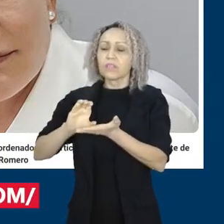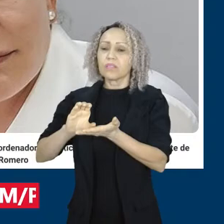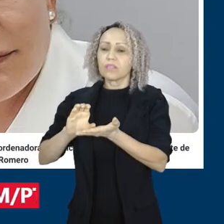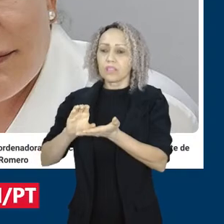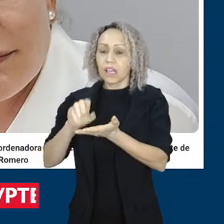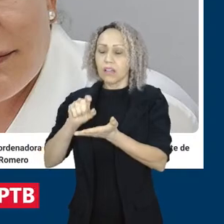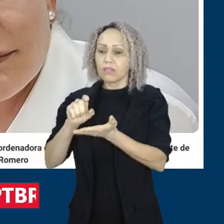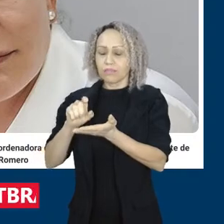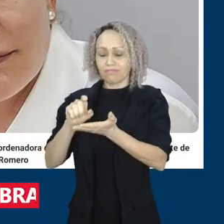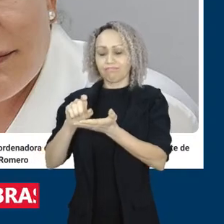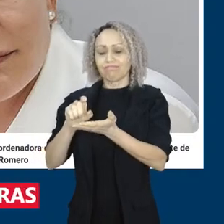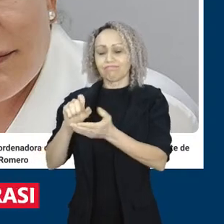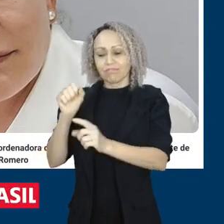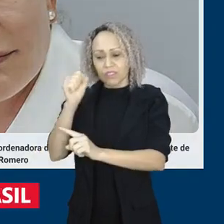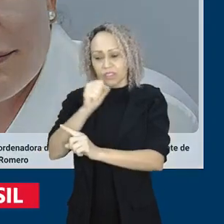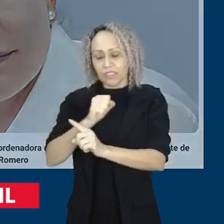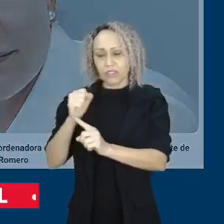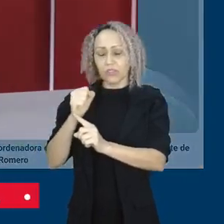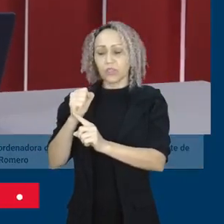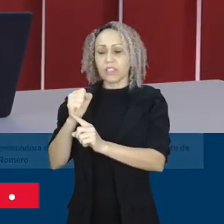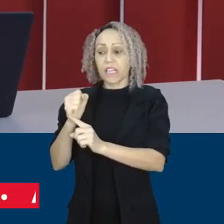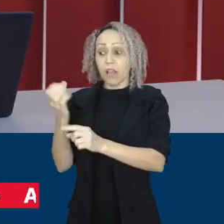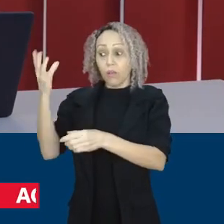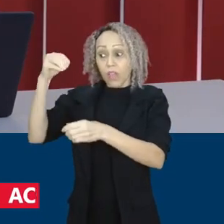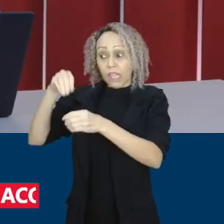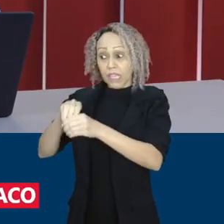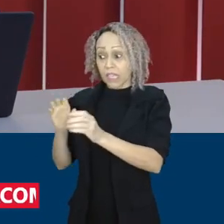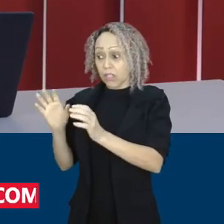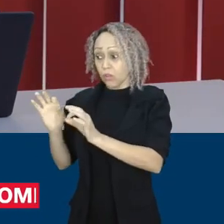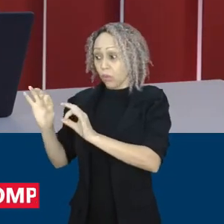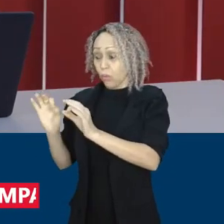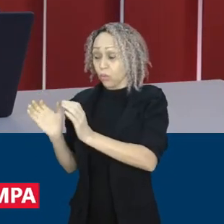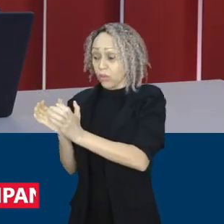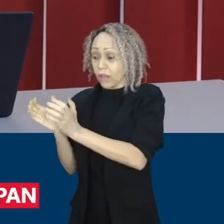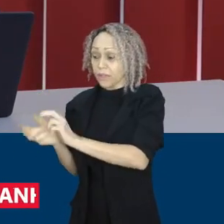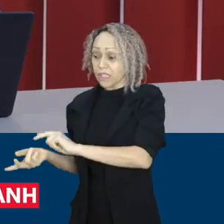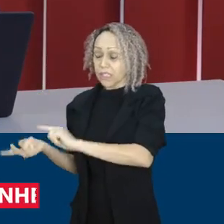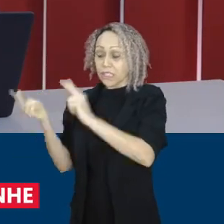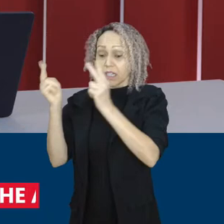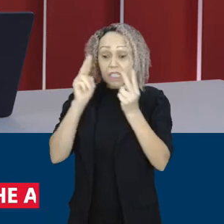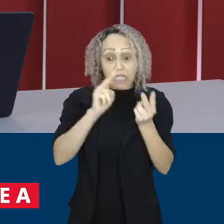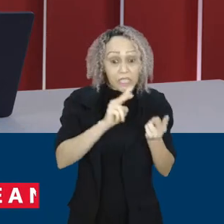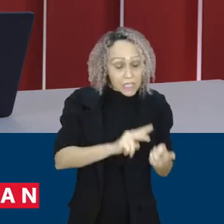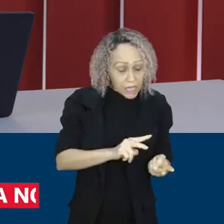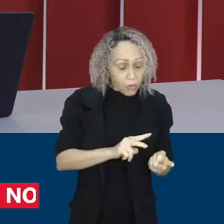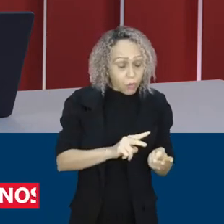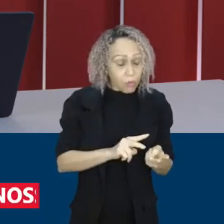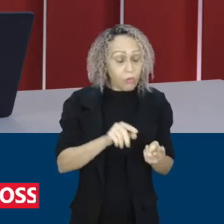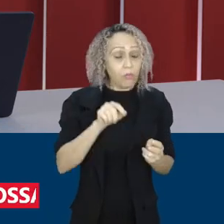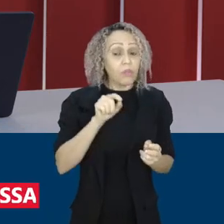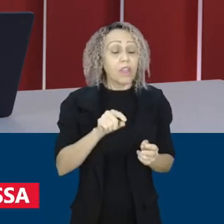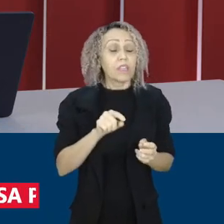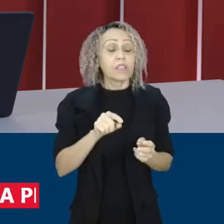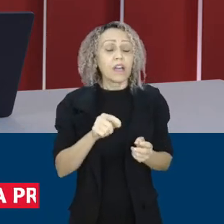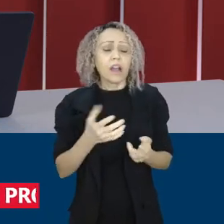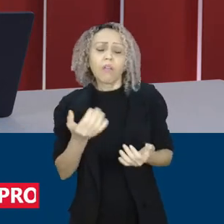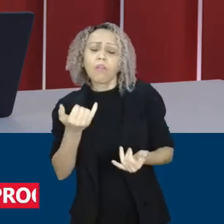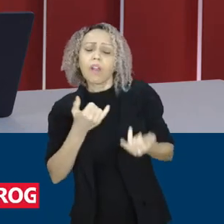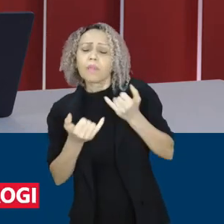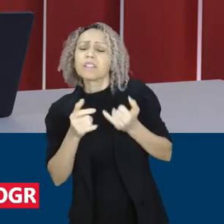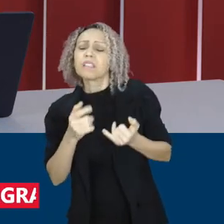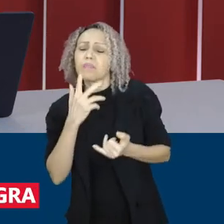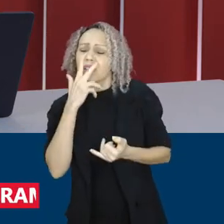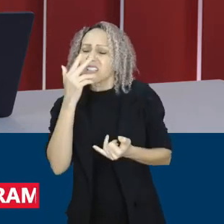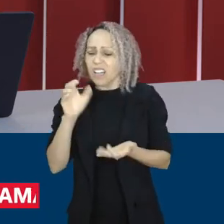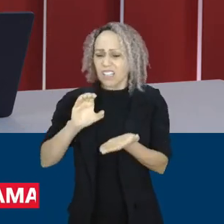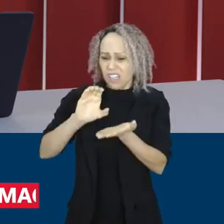gente Qual é o objetivo desse conselho E como você avalia esse movimento do partido de agregar esse conselho também na transição